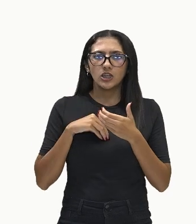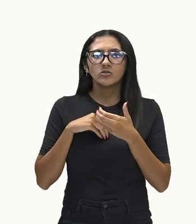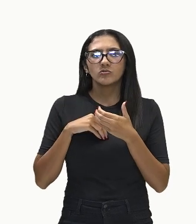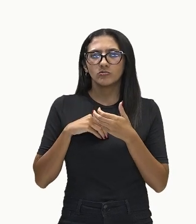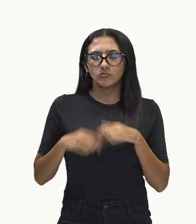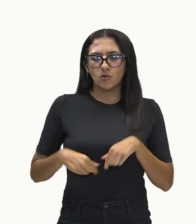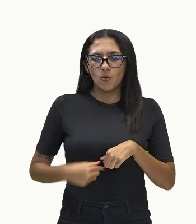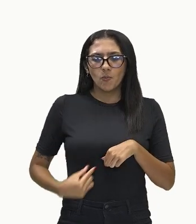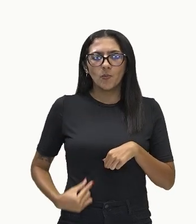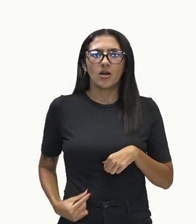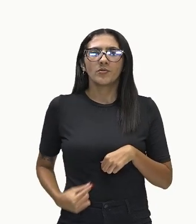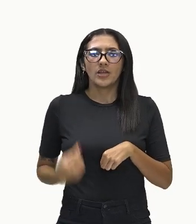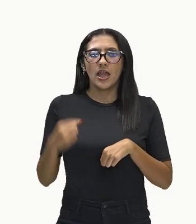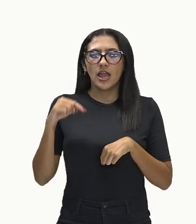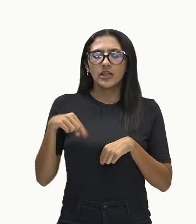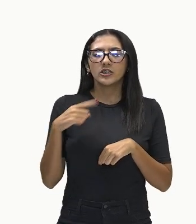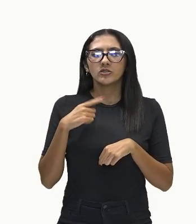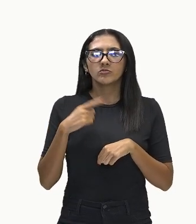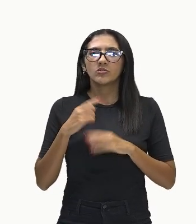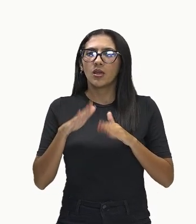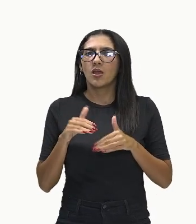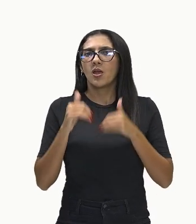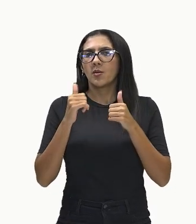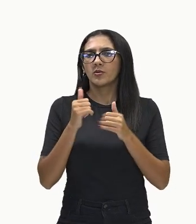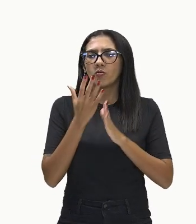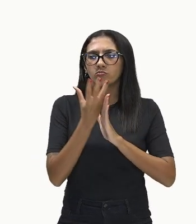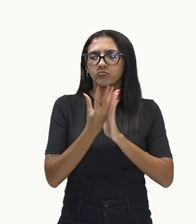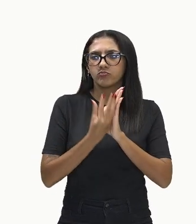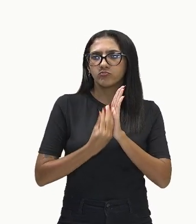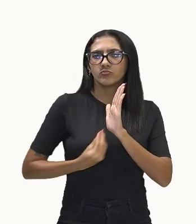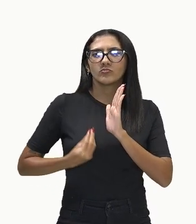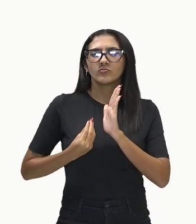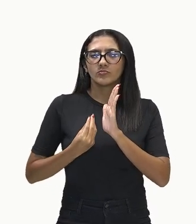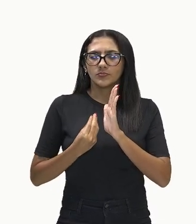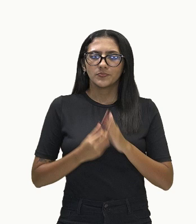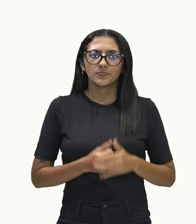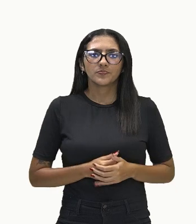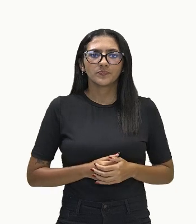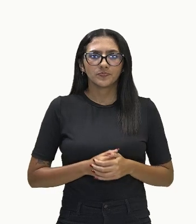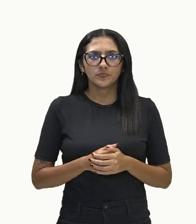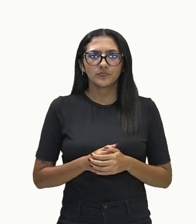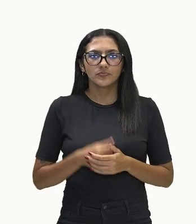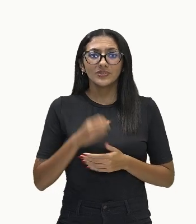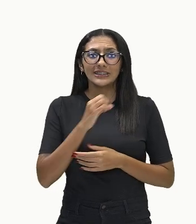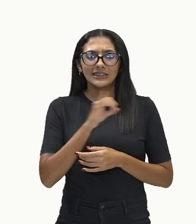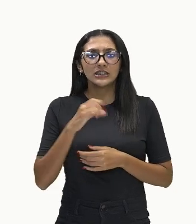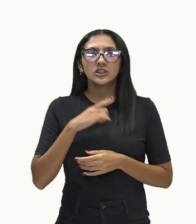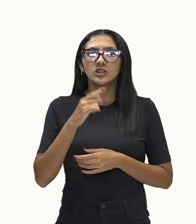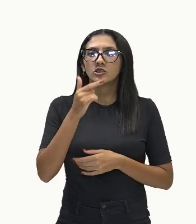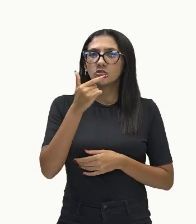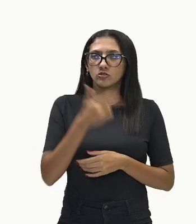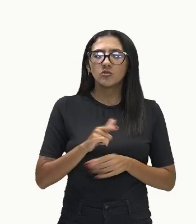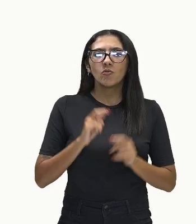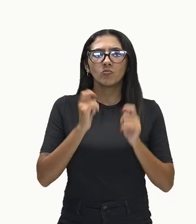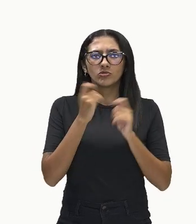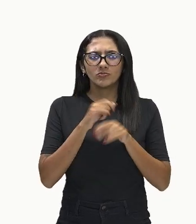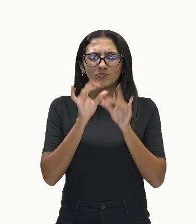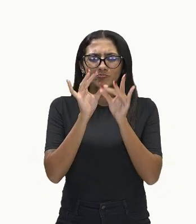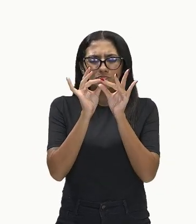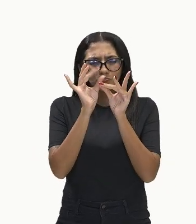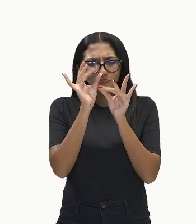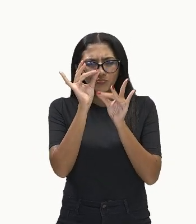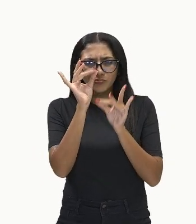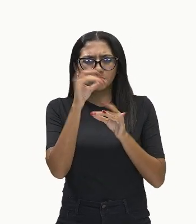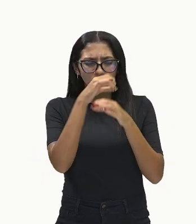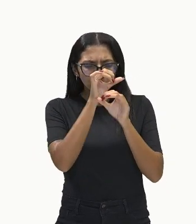intestino, garantindo uma maior absorção. Se a gente pudesse fazer a ampliação microscópica